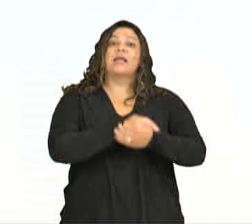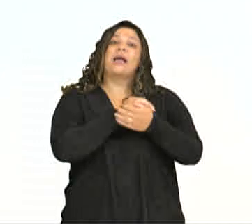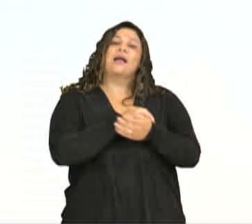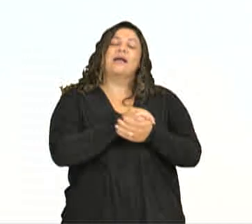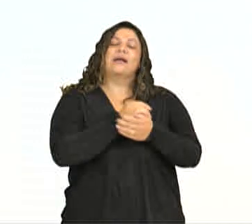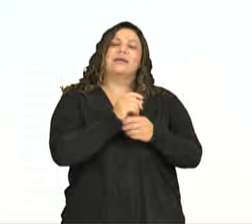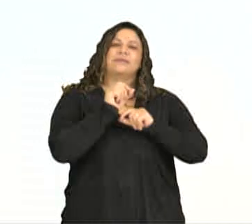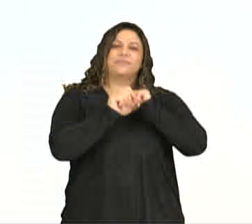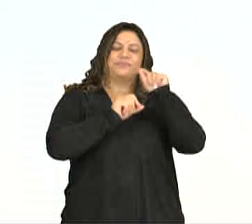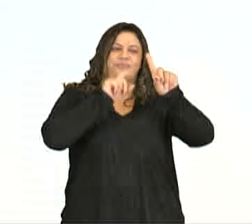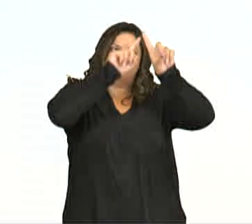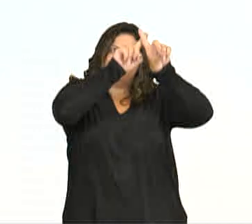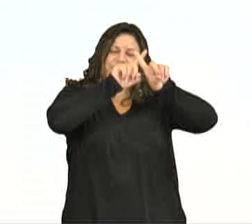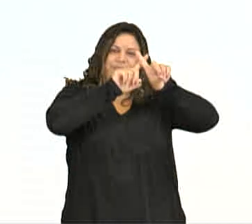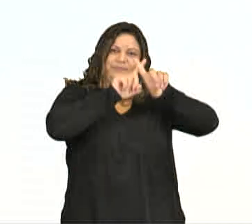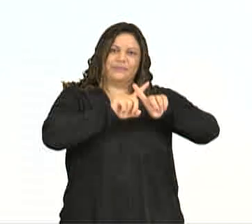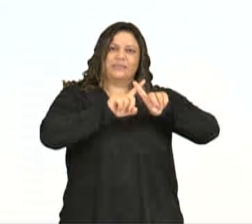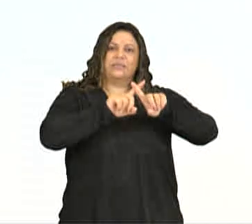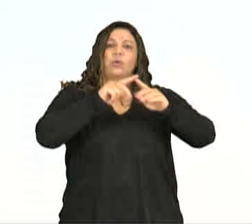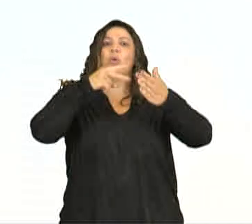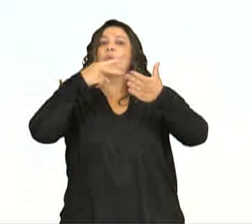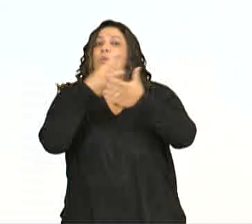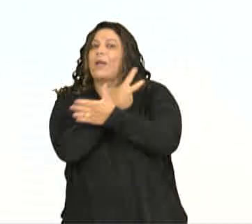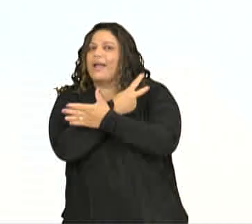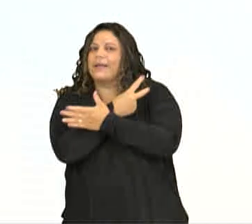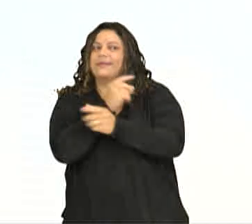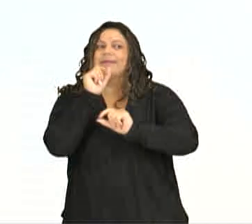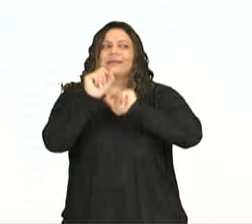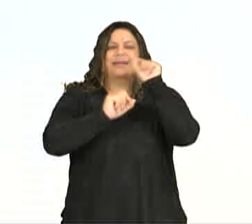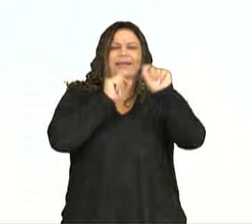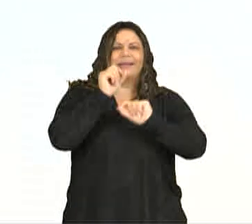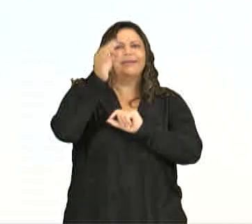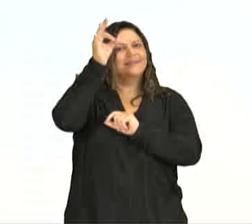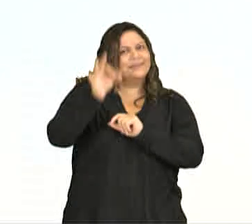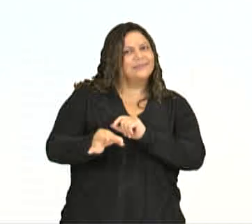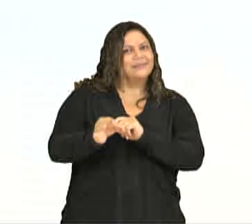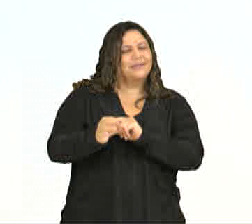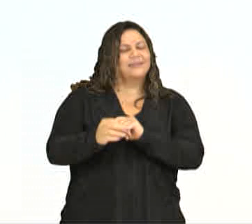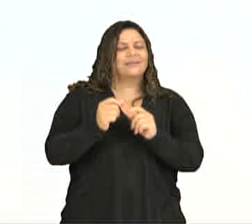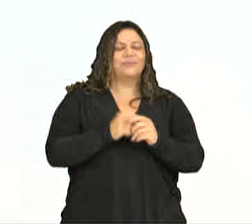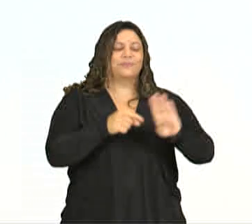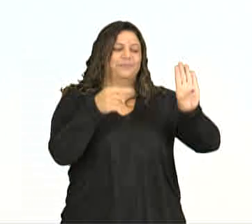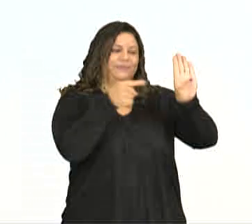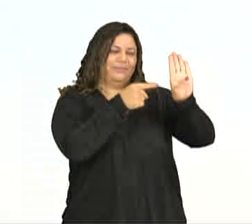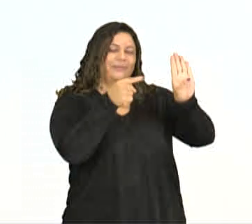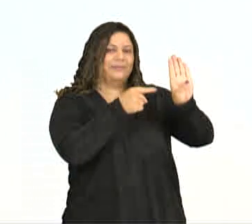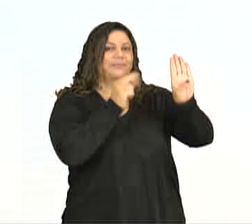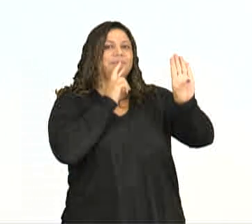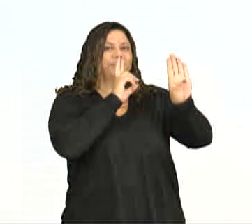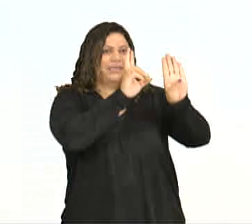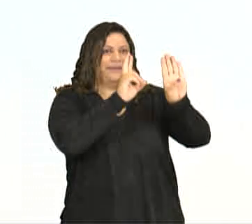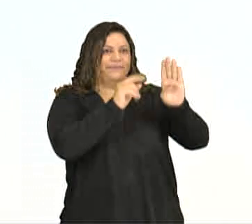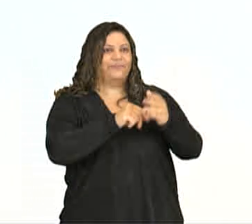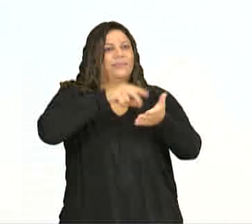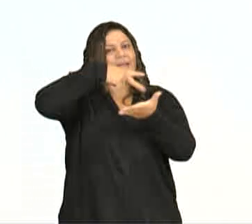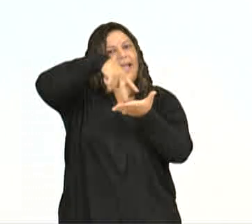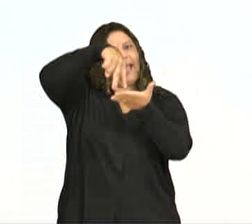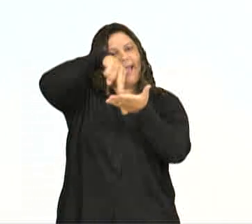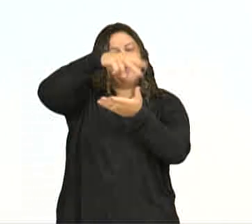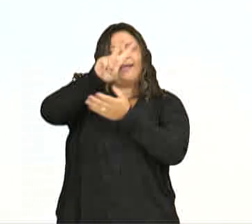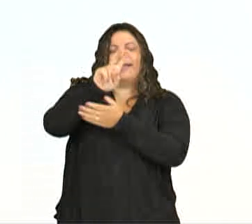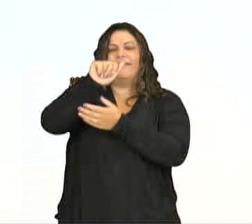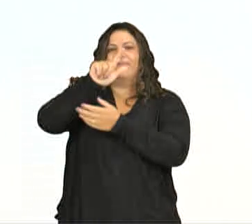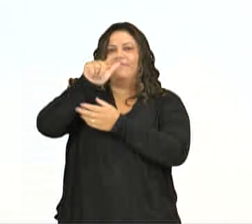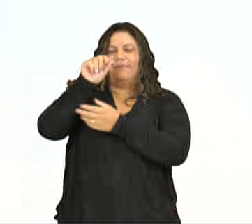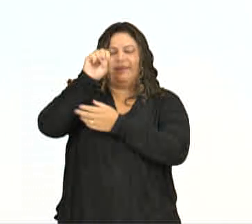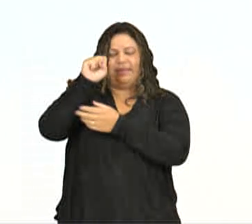Assinale com um X a alternativa incorreta. Acertou quem marcou a opção B. A valsa teve sua origem nos